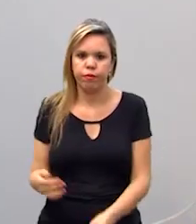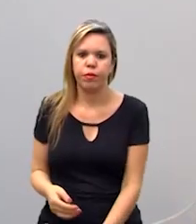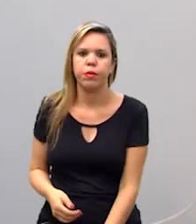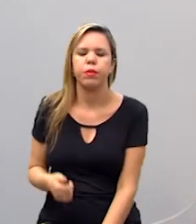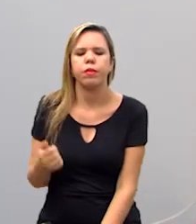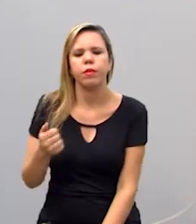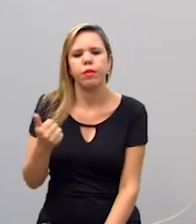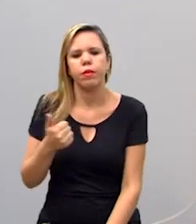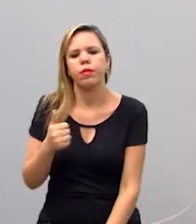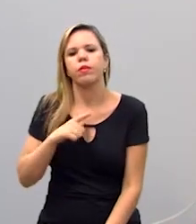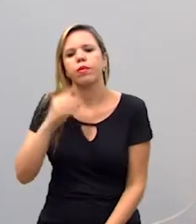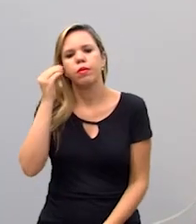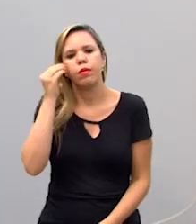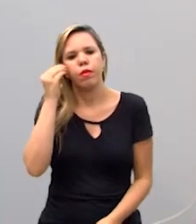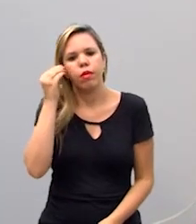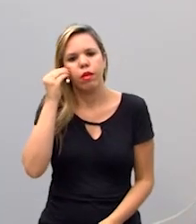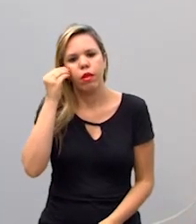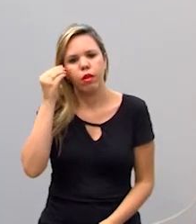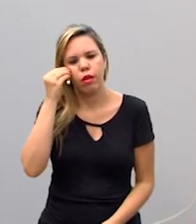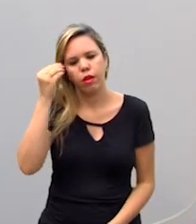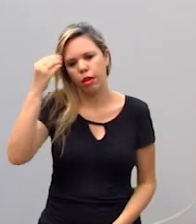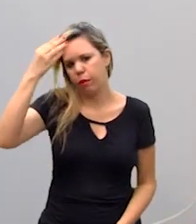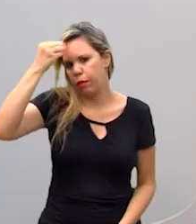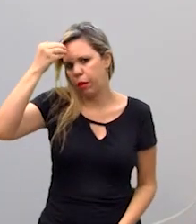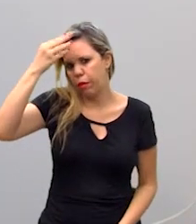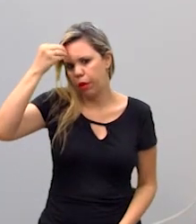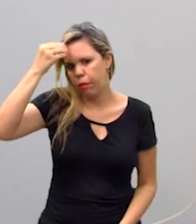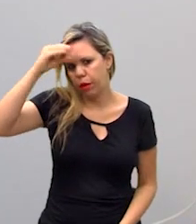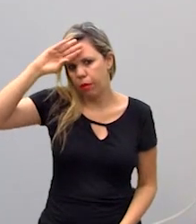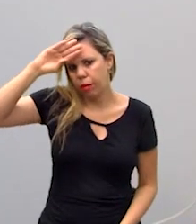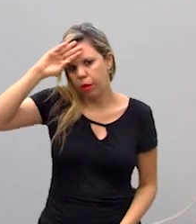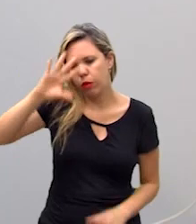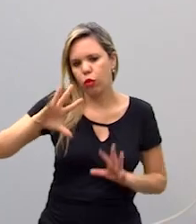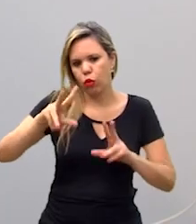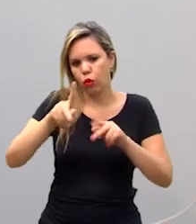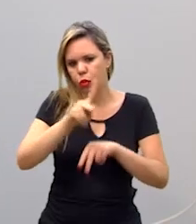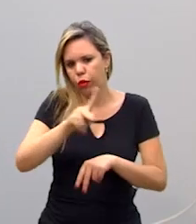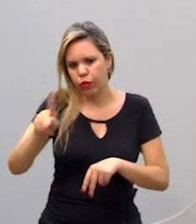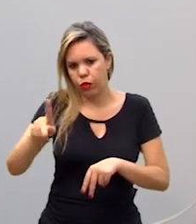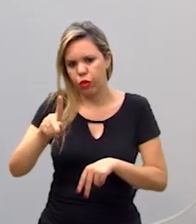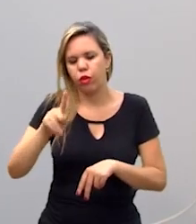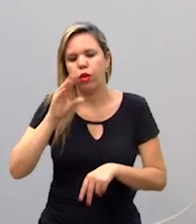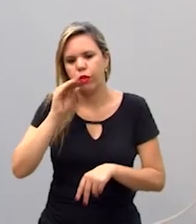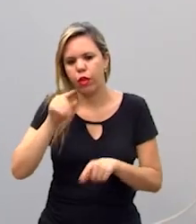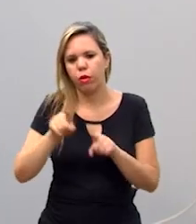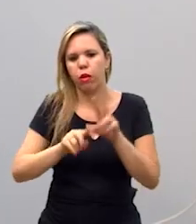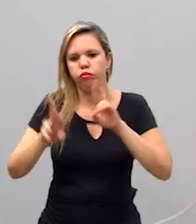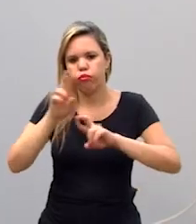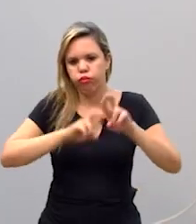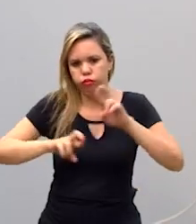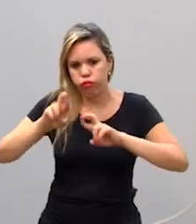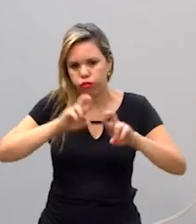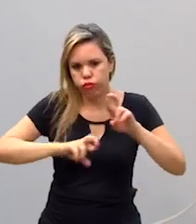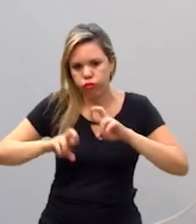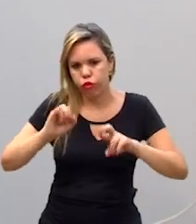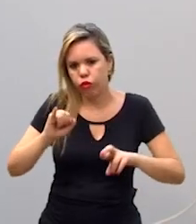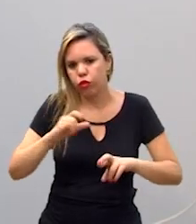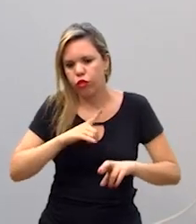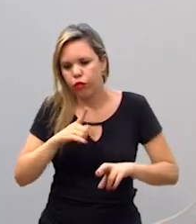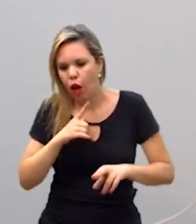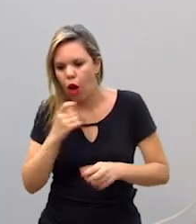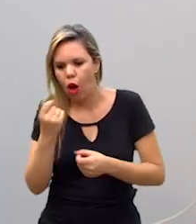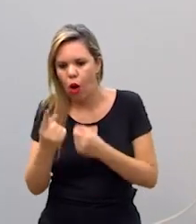anterior. Primeiro, testagem de todos os professores, para verificar se